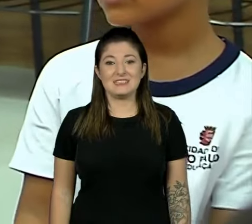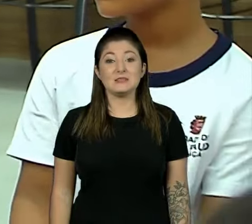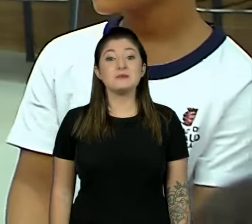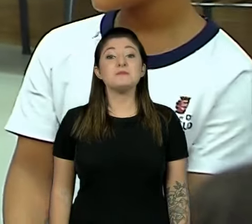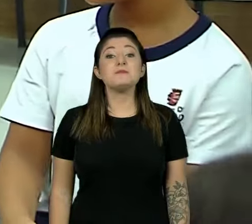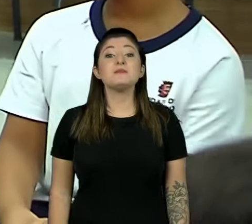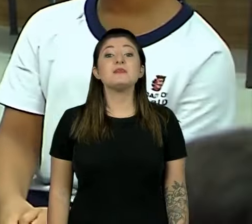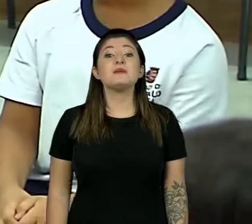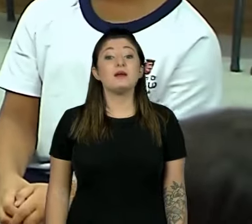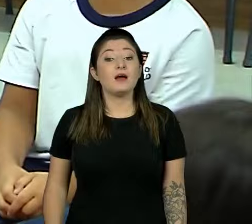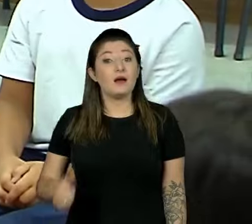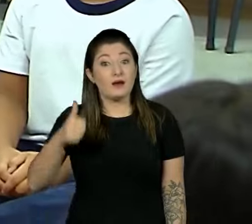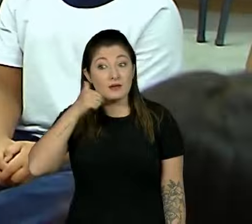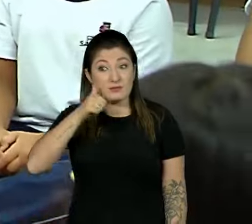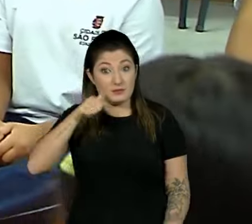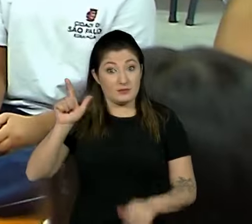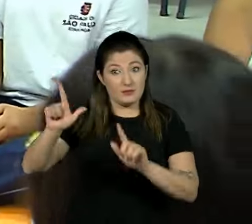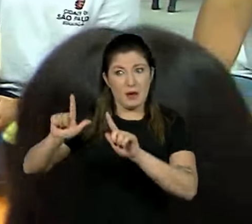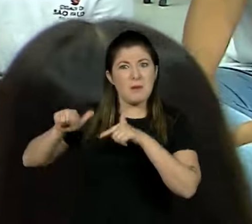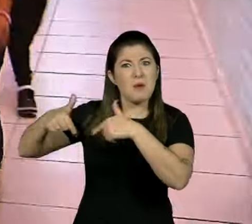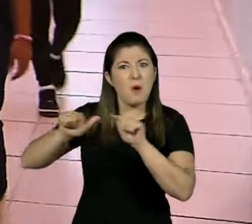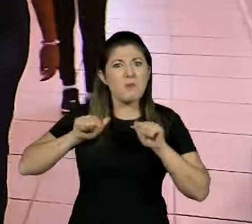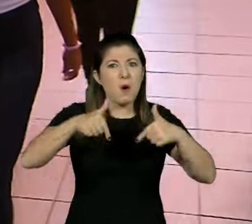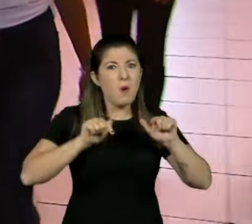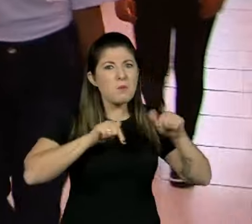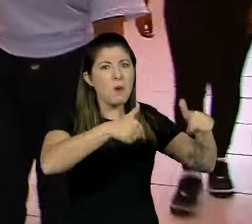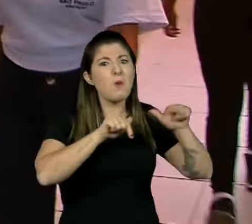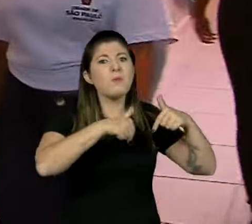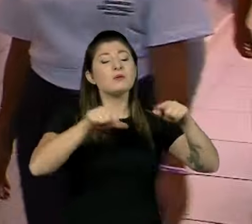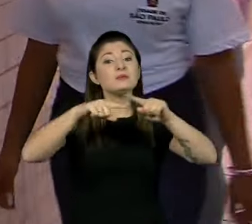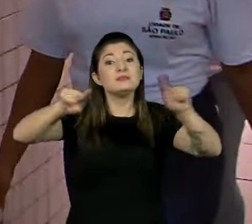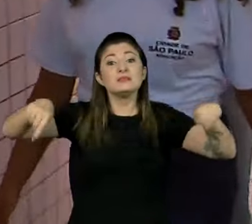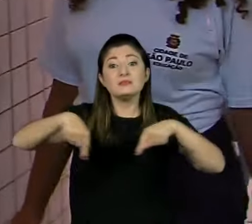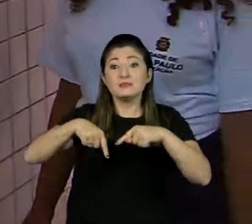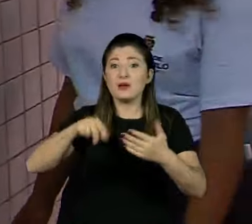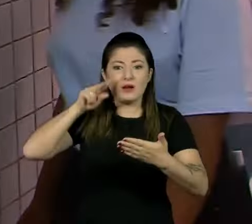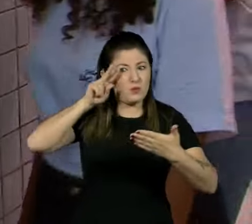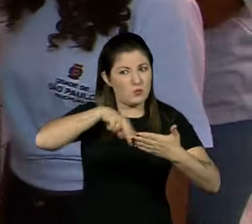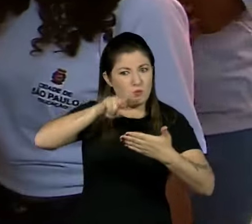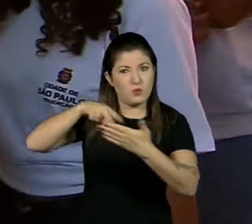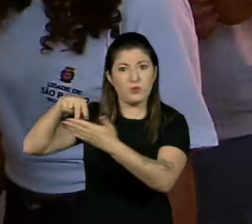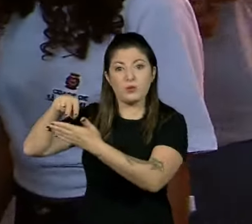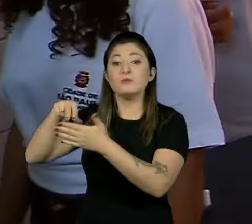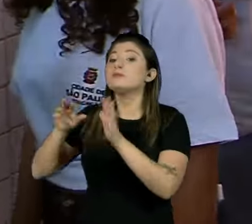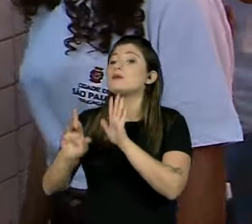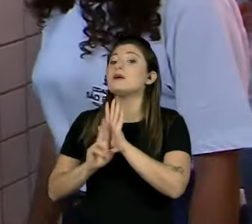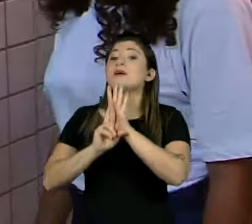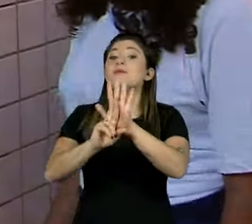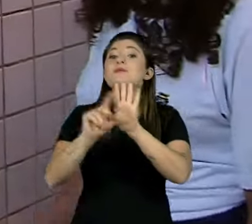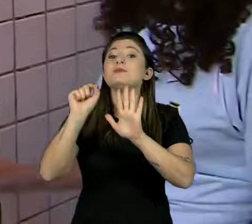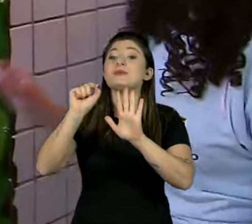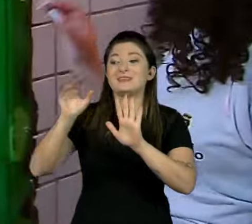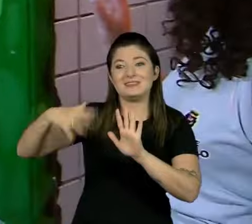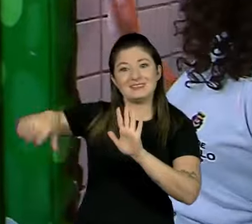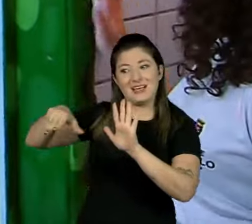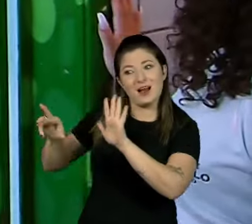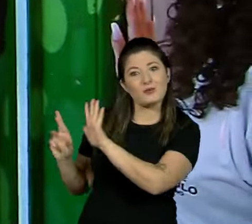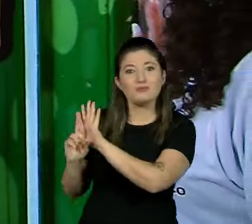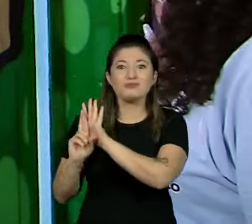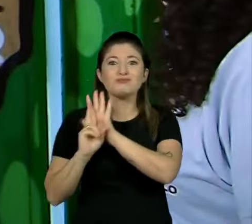Ela é atuante nos projetos da sala de leitura, é representante da própria sala, atua pela defesa da